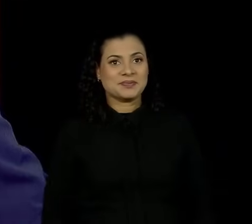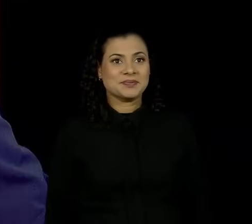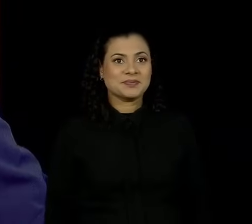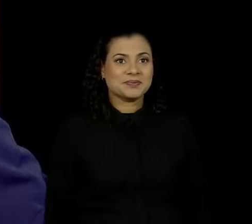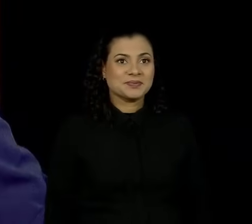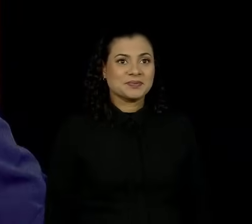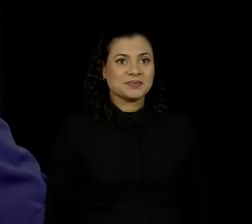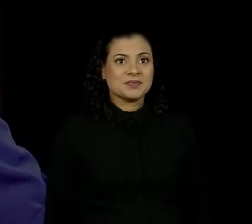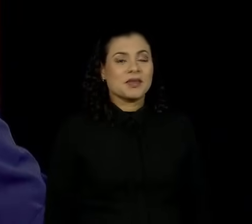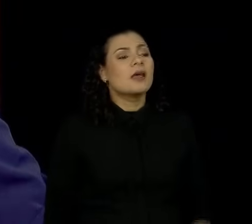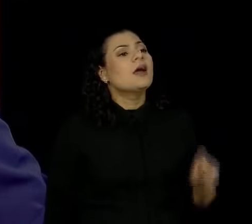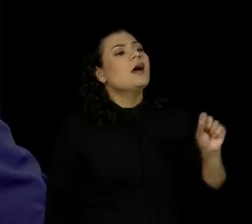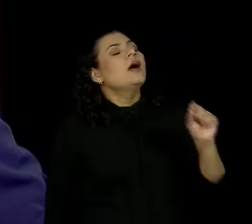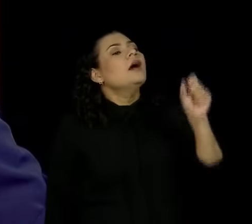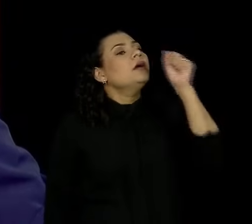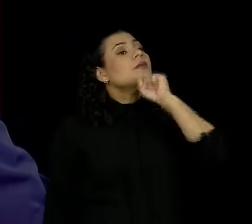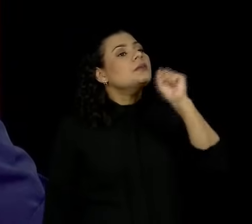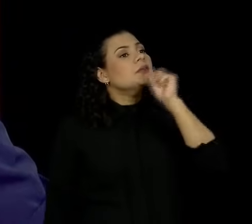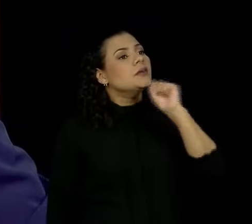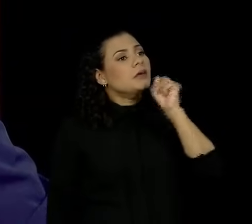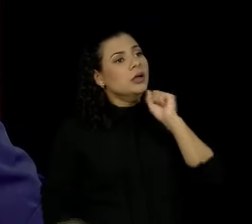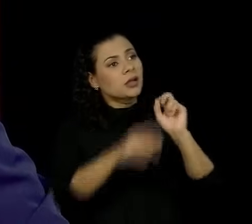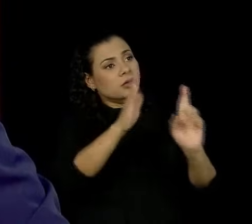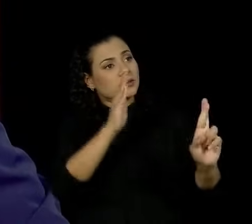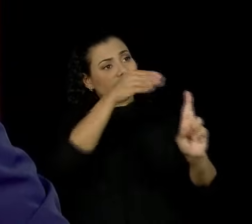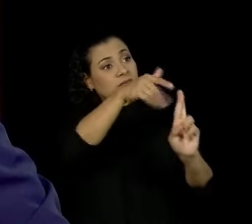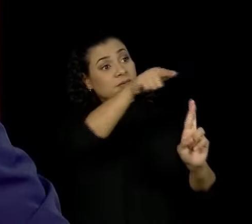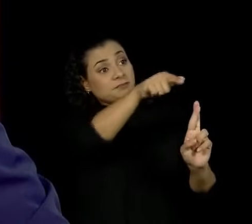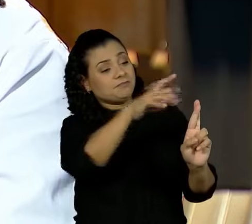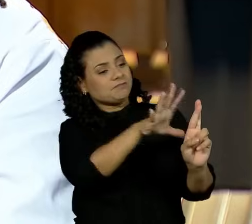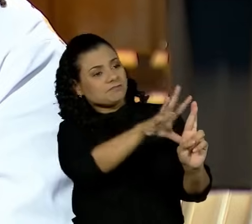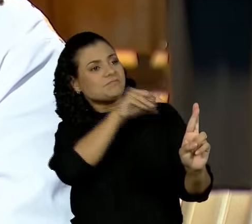Quem são os velhos que te inspiram hoje?